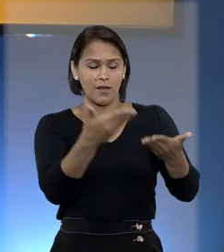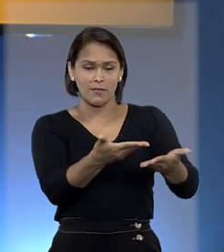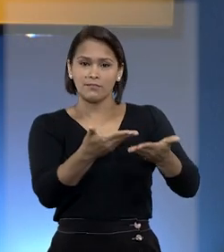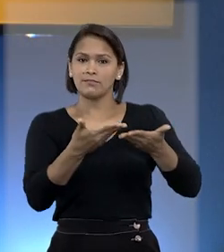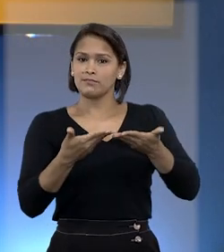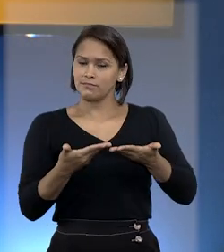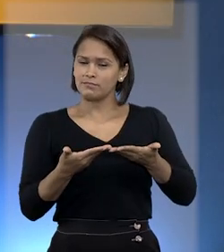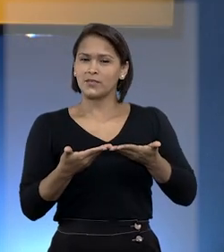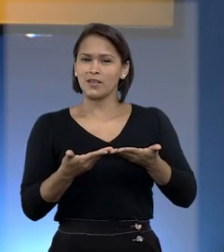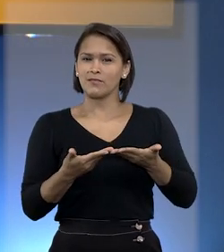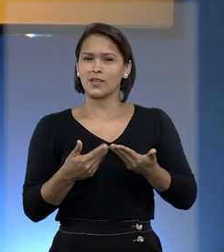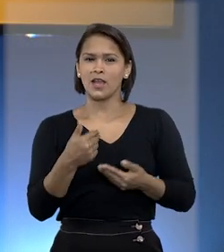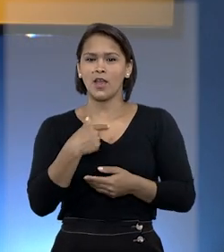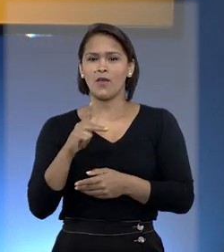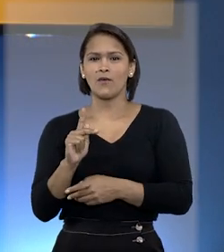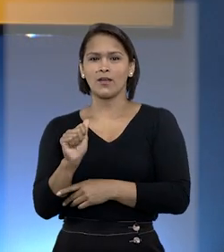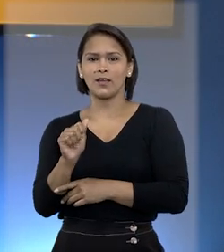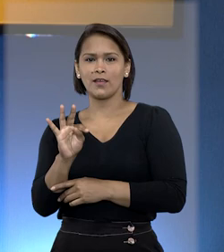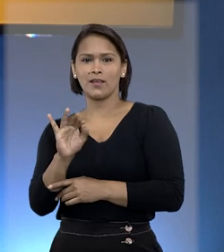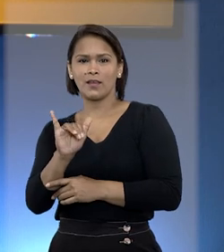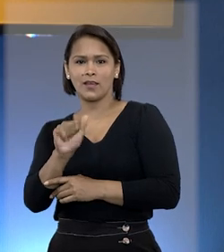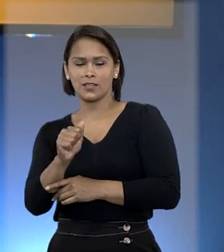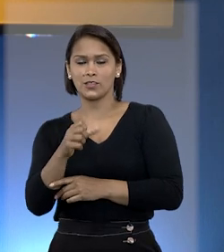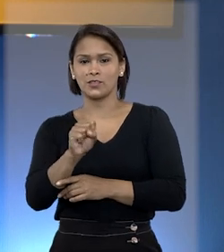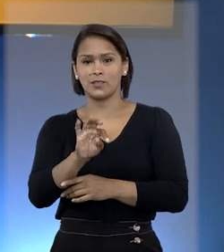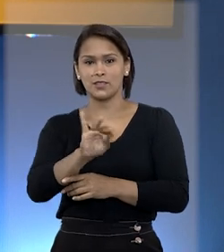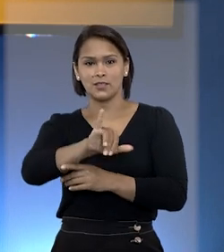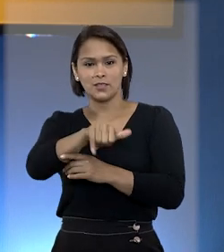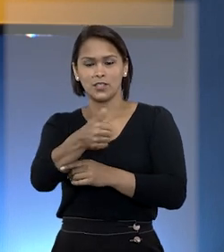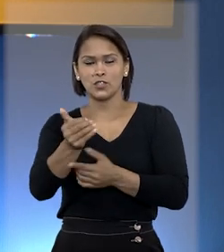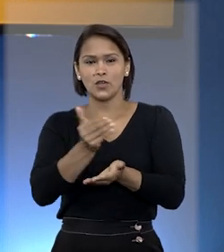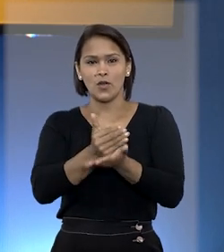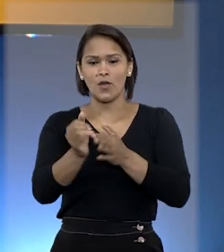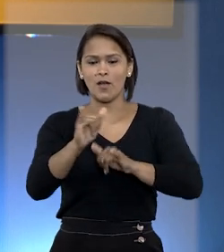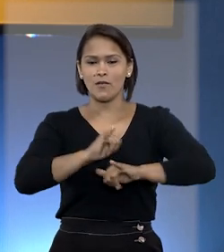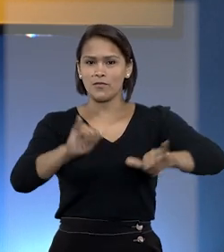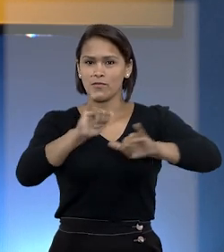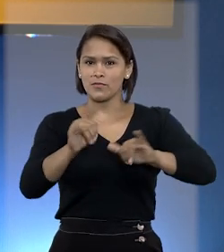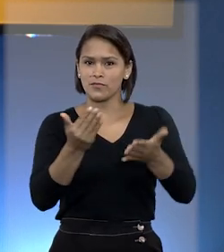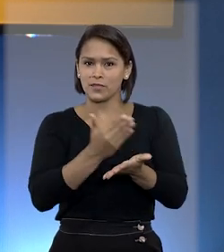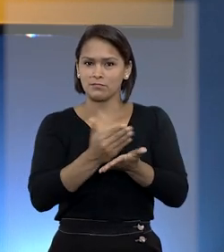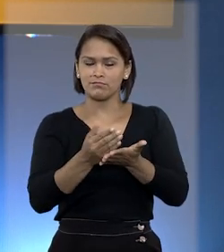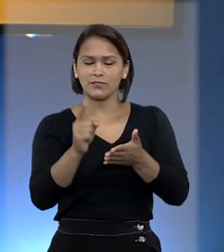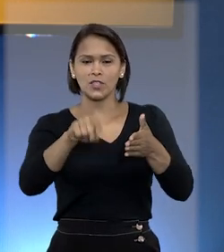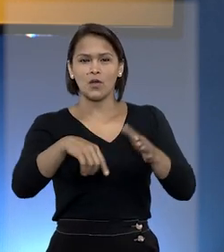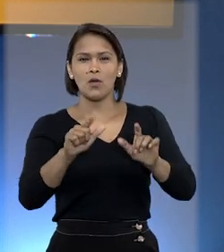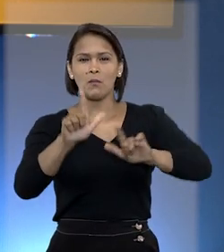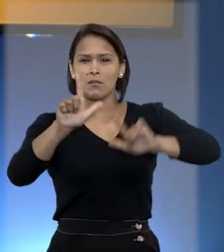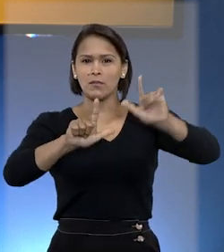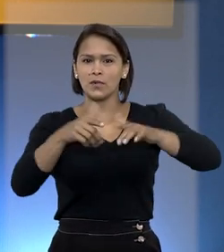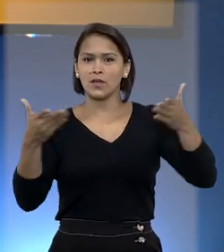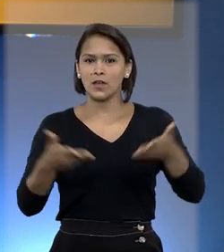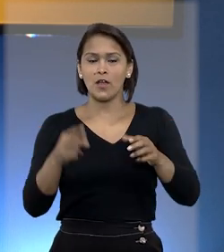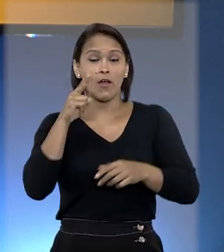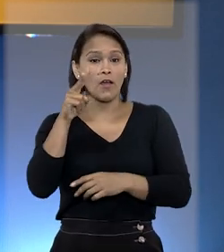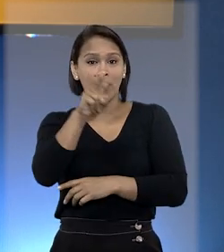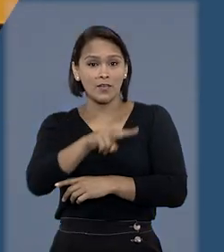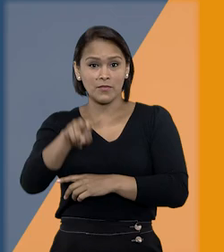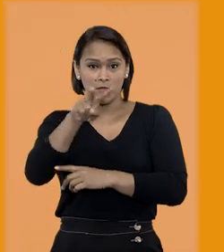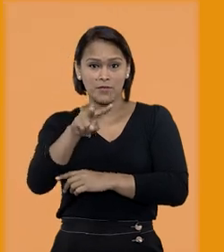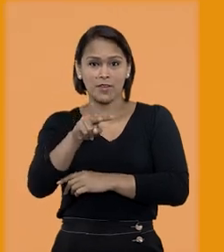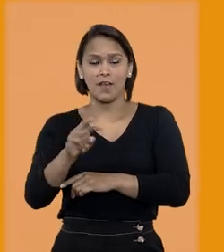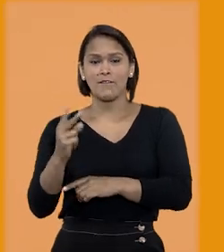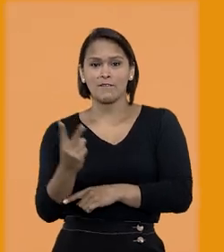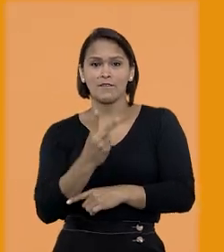Olá seja muito bem-vindo eu sou Kátia Gomes eo STJ notícias está no ar no programa de hoje